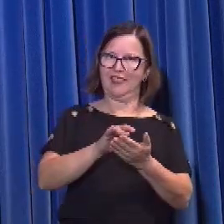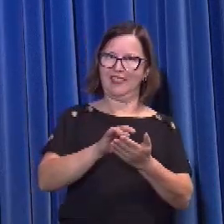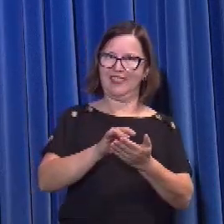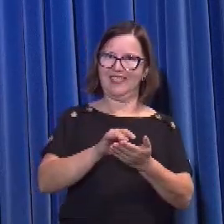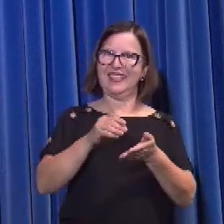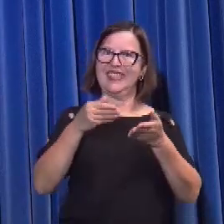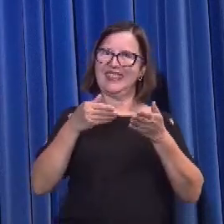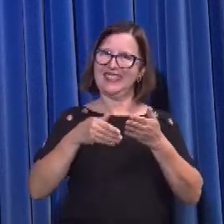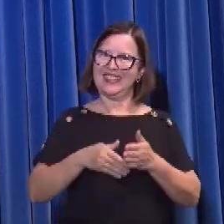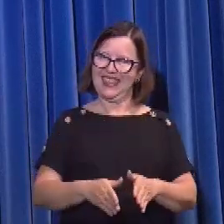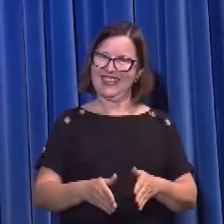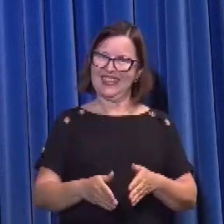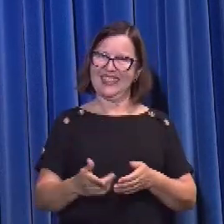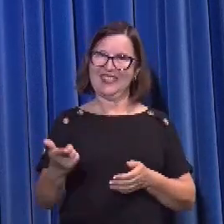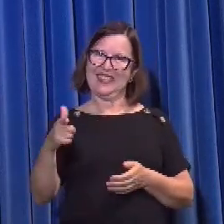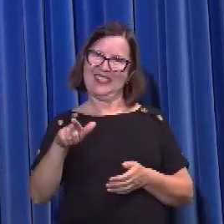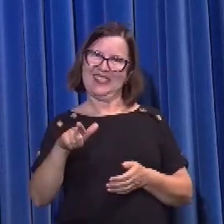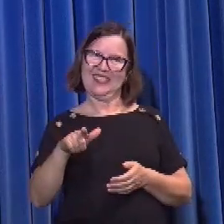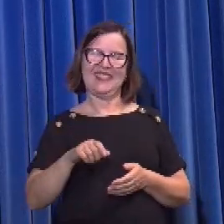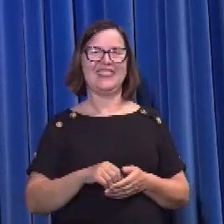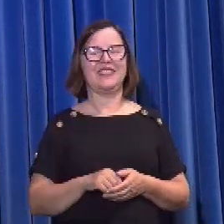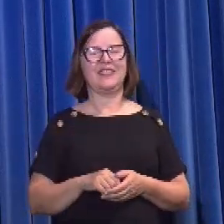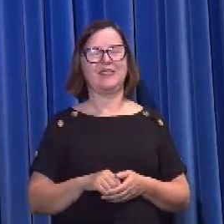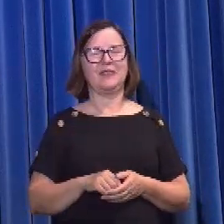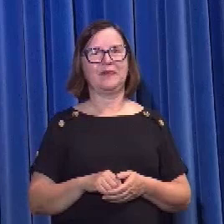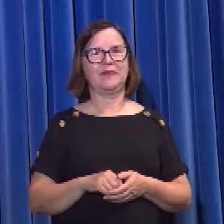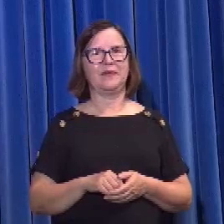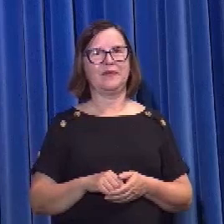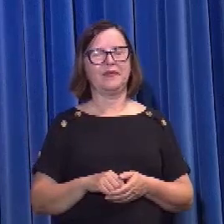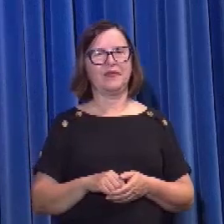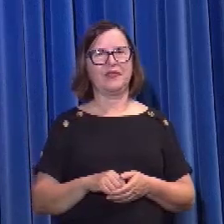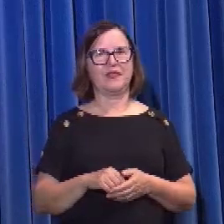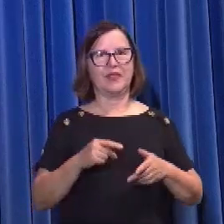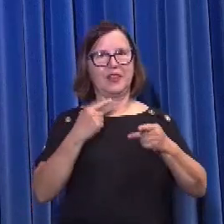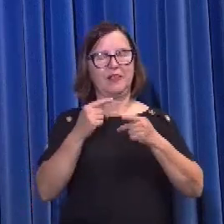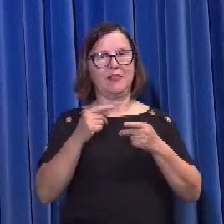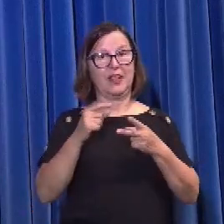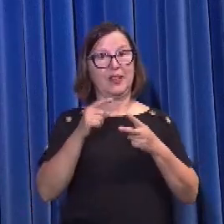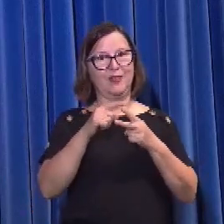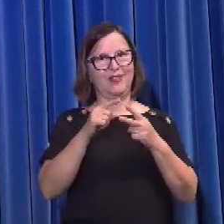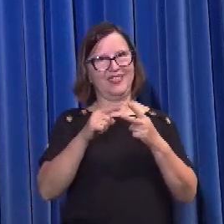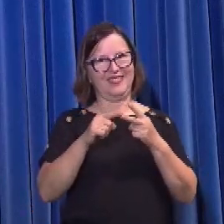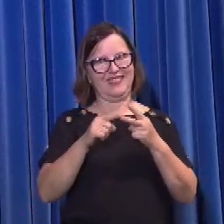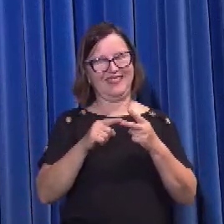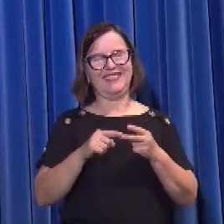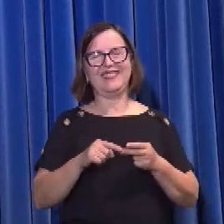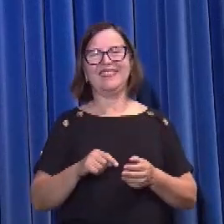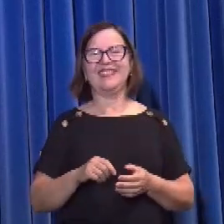fala, parece que é a mesma coisa duas vezes, mas são duas coisas distintas aqui.